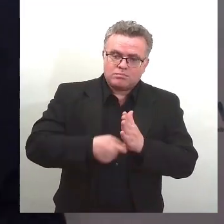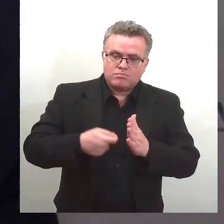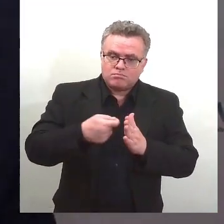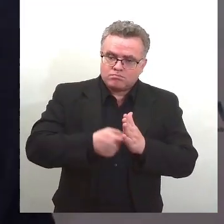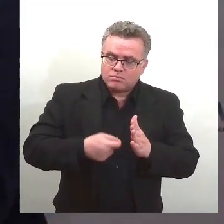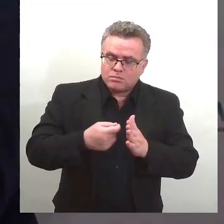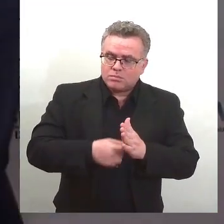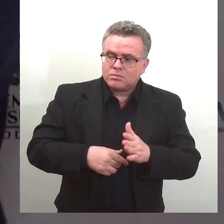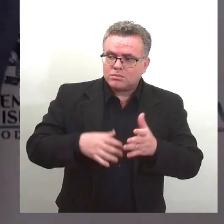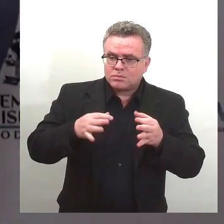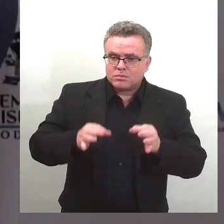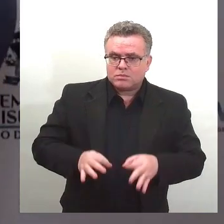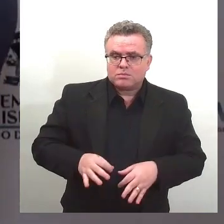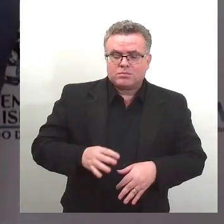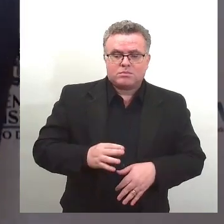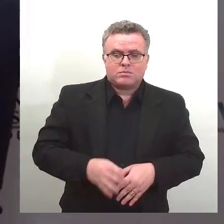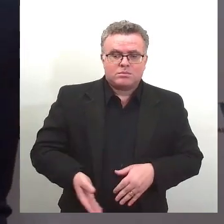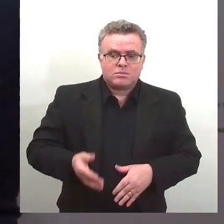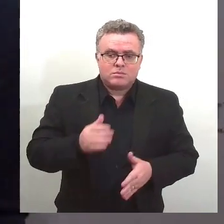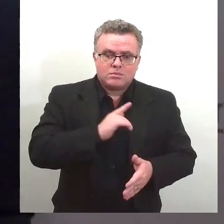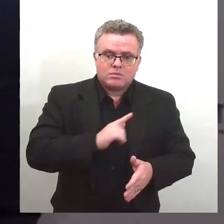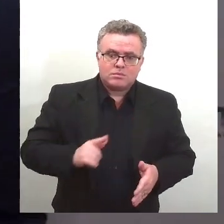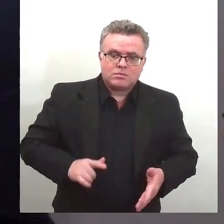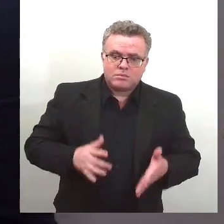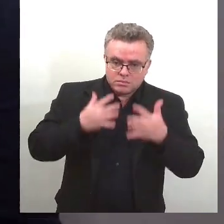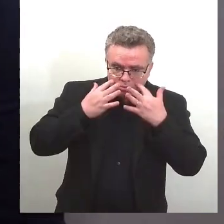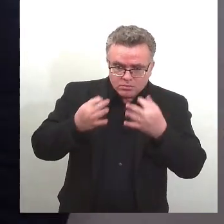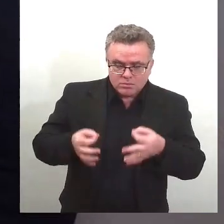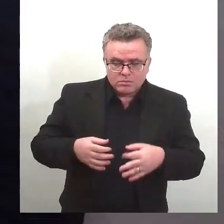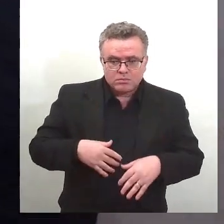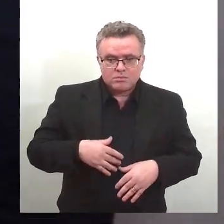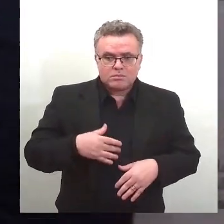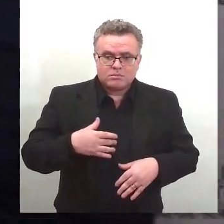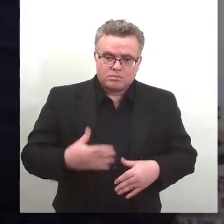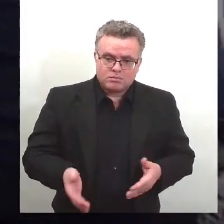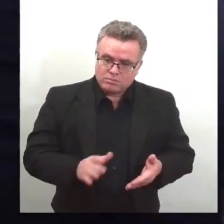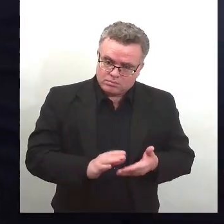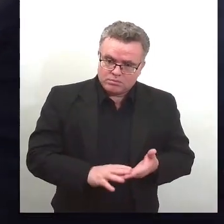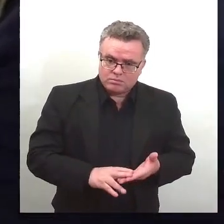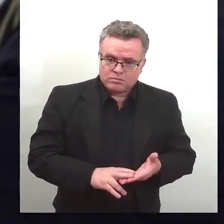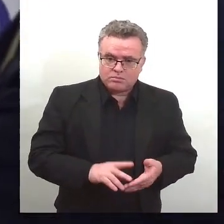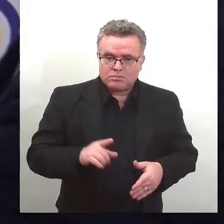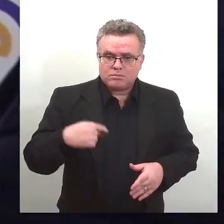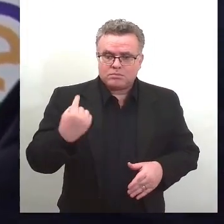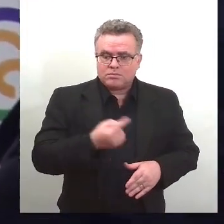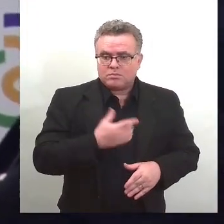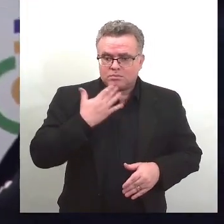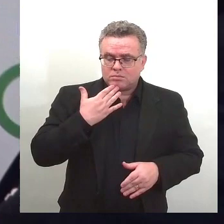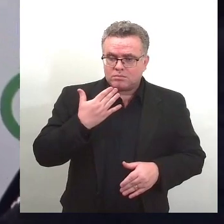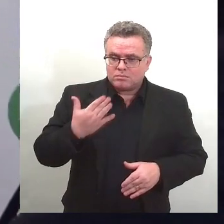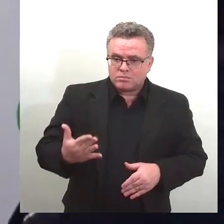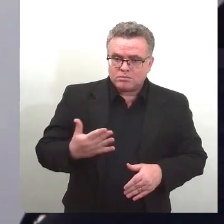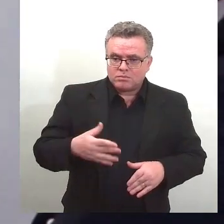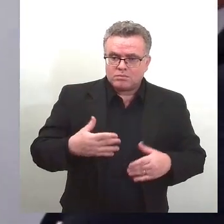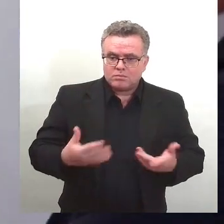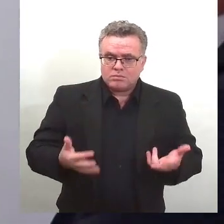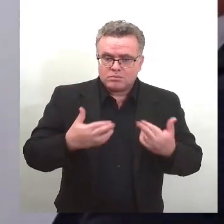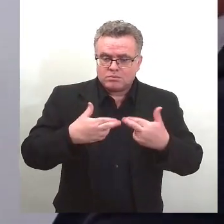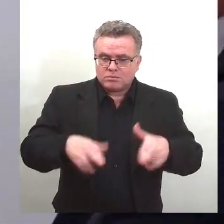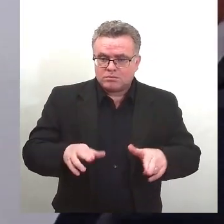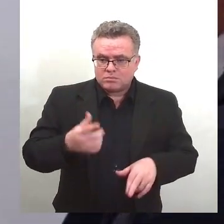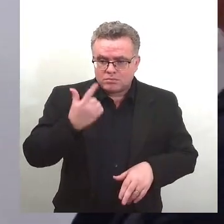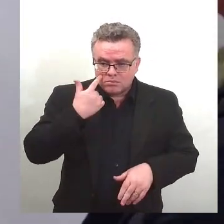governo do estado. Seja muito bem-vindo. Sim, e que a gente solicita, né, que seja revista urgentemente,